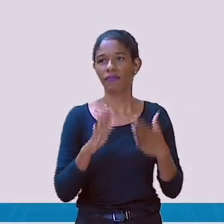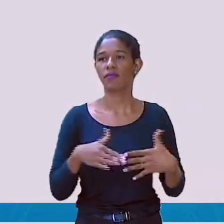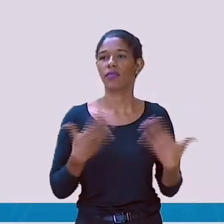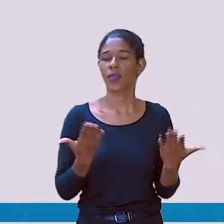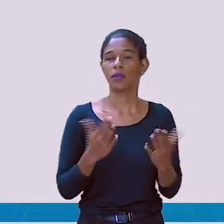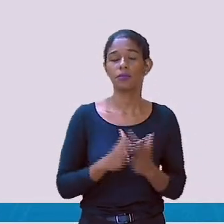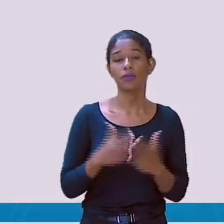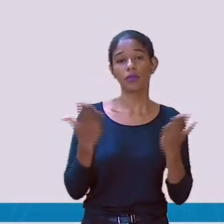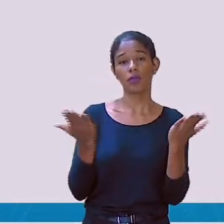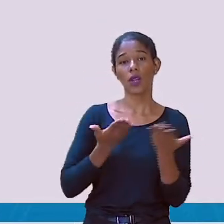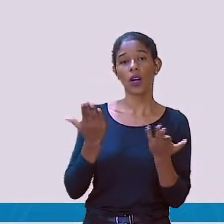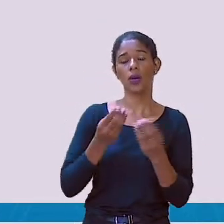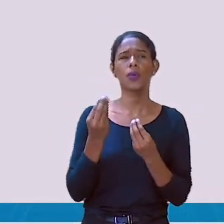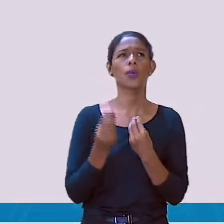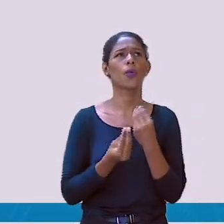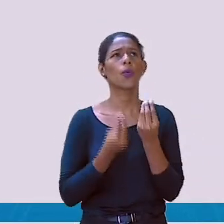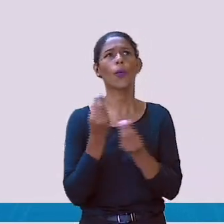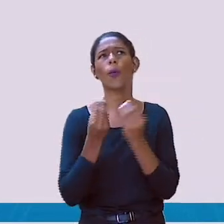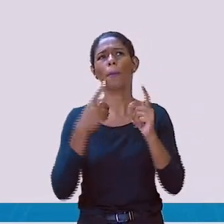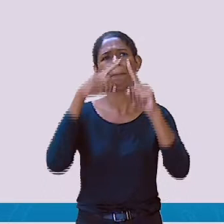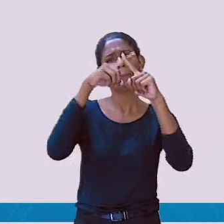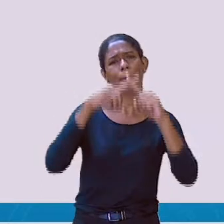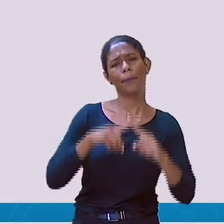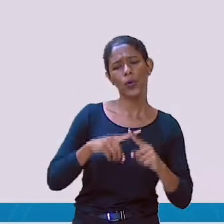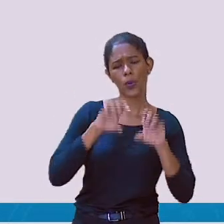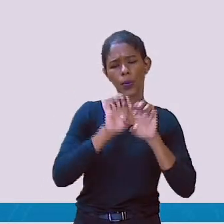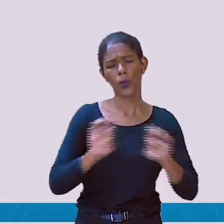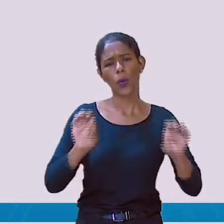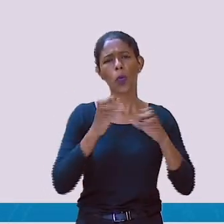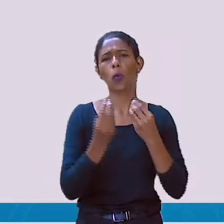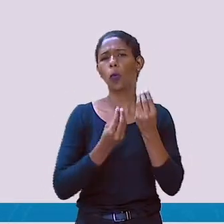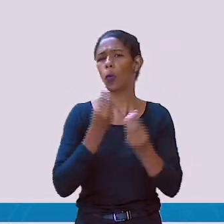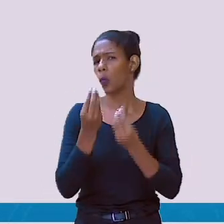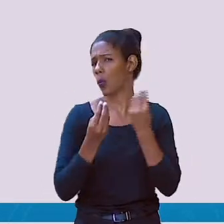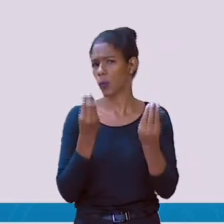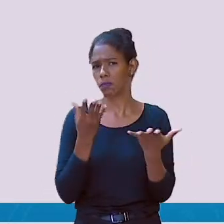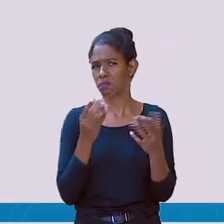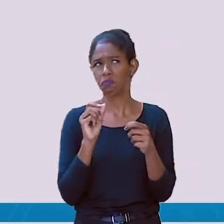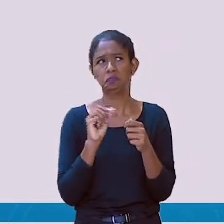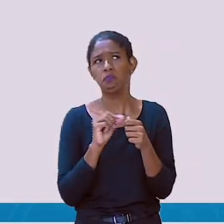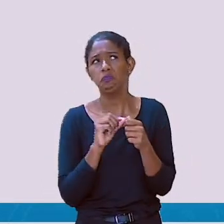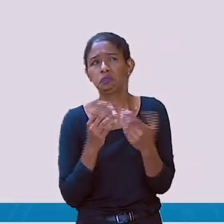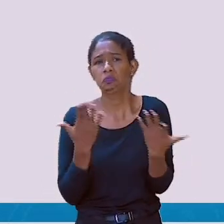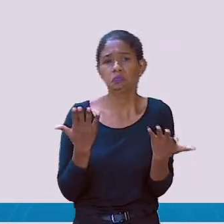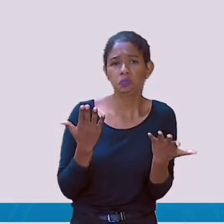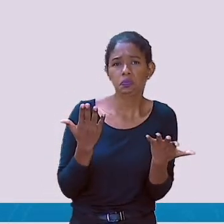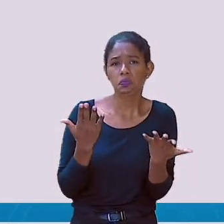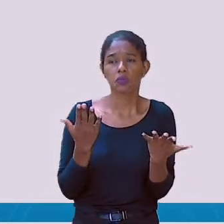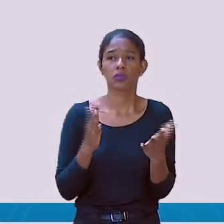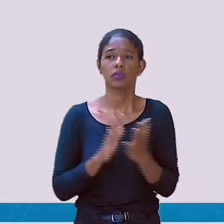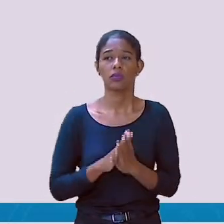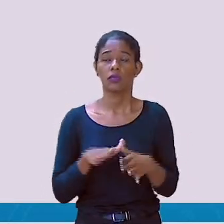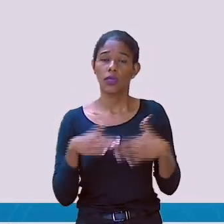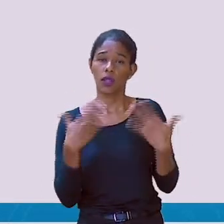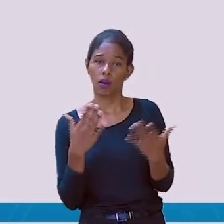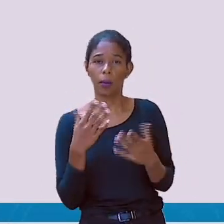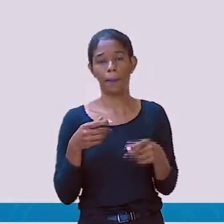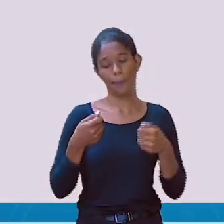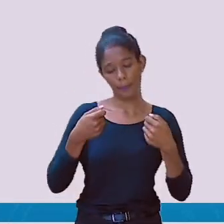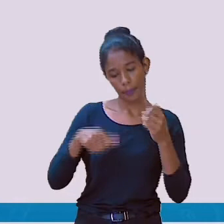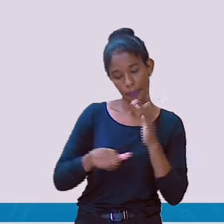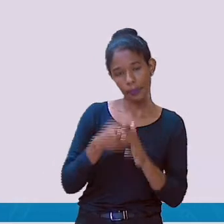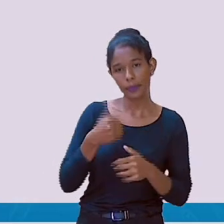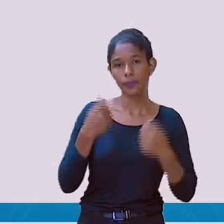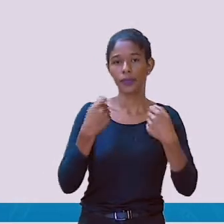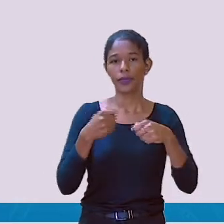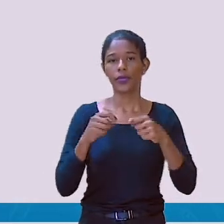a multiplicação dos monômios? Como que nós vamos fazer para multiplicar? Nós vamos observar a